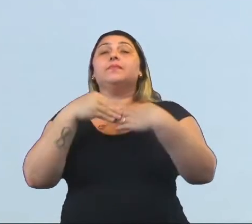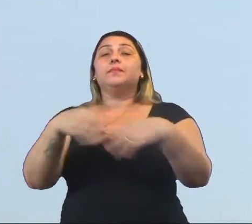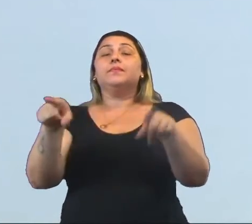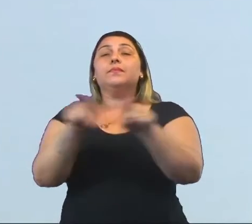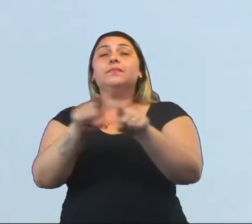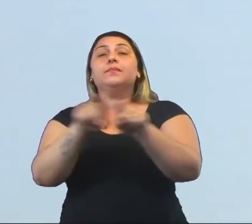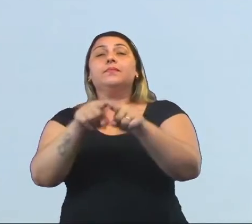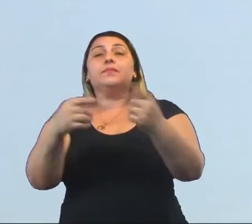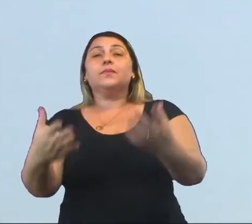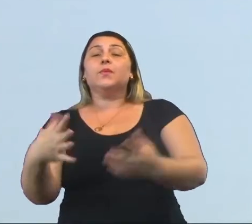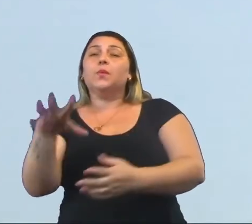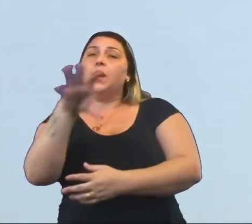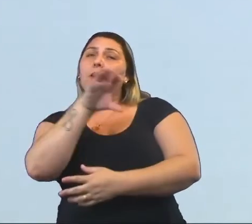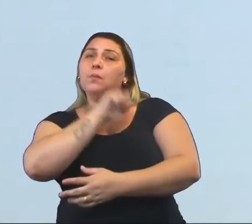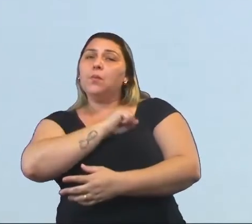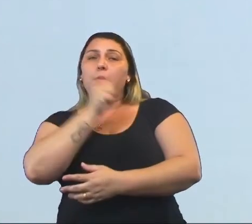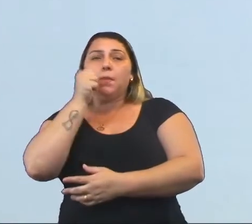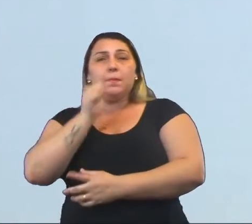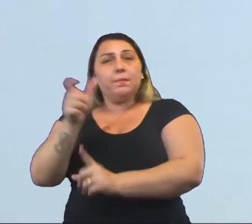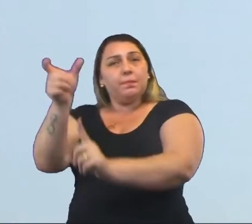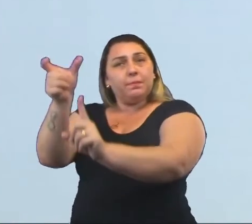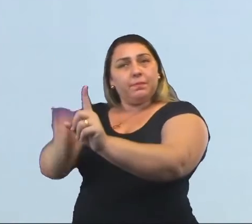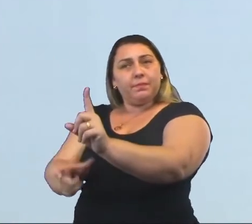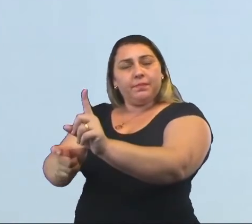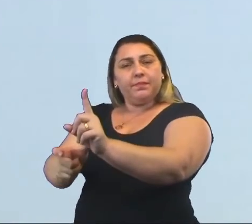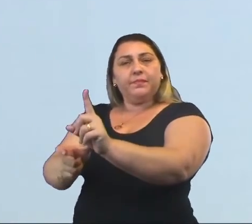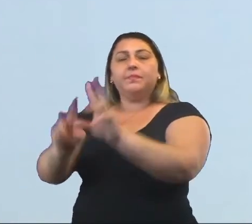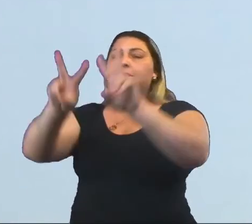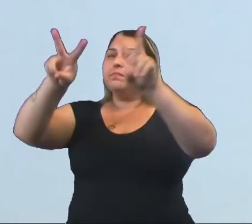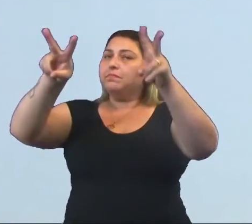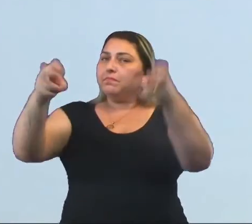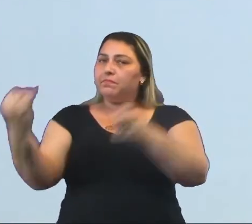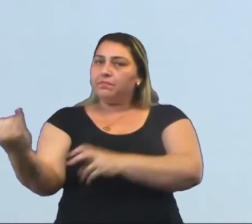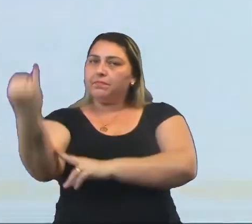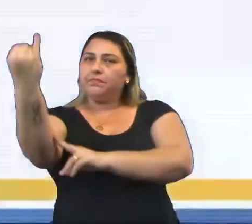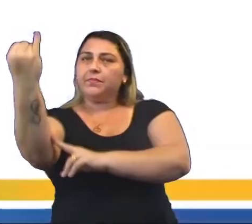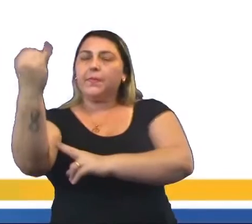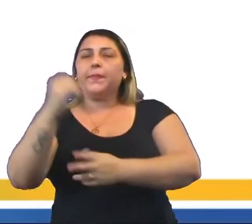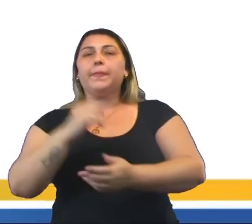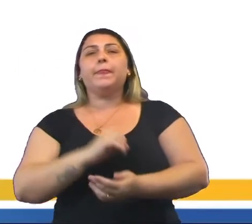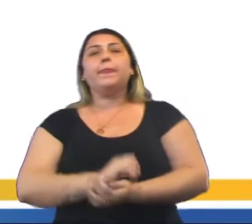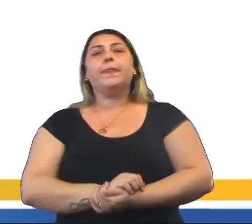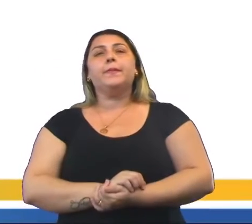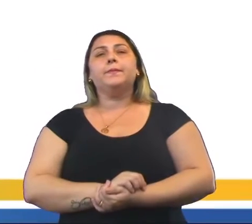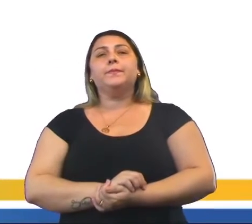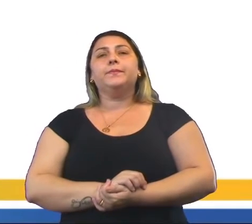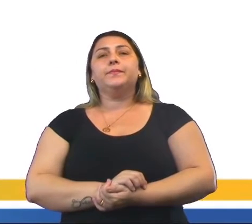questão do amor pela mulher. E é um tema bem interessante.